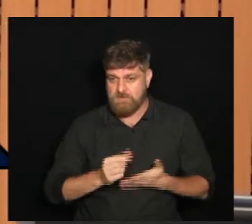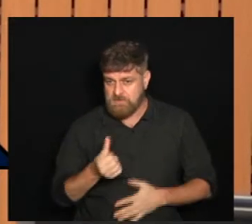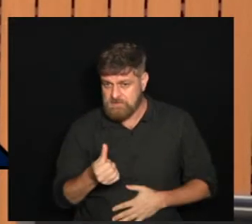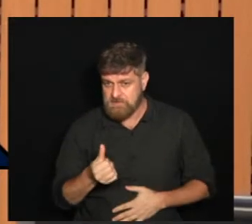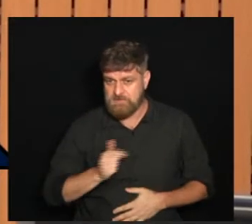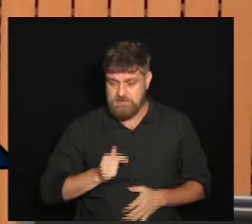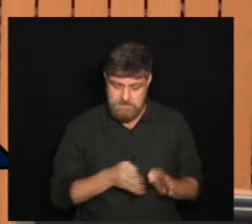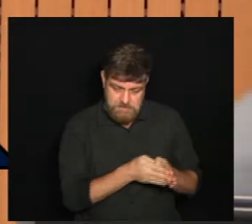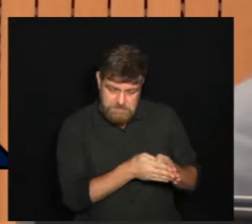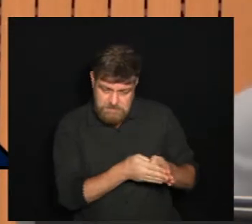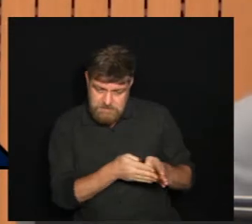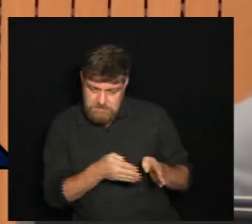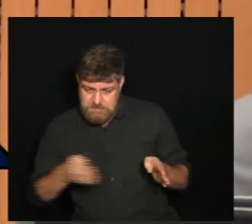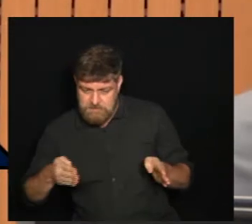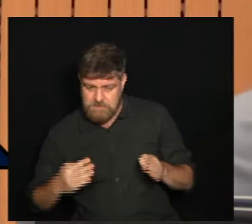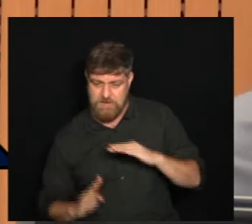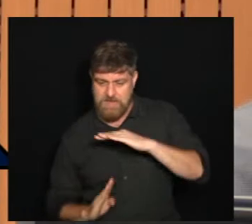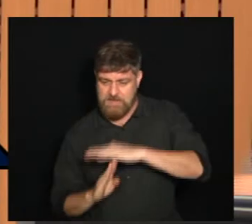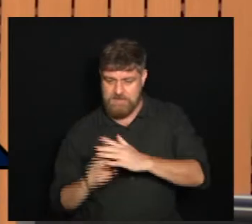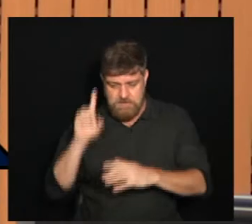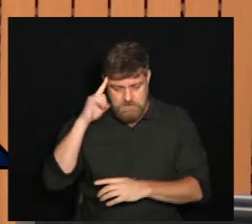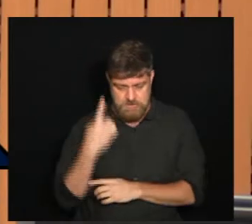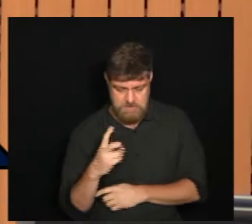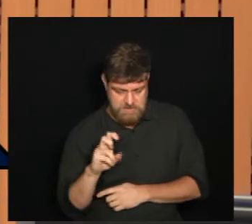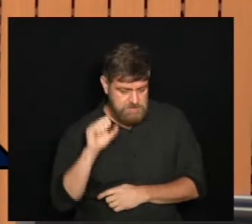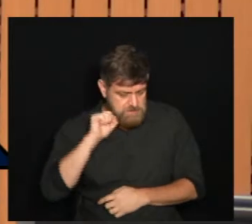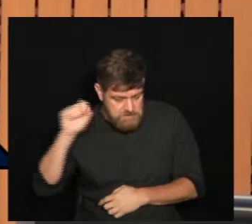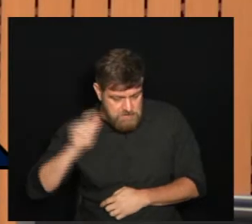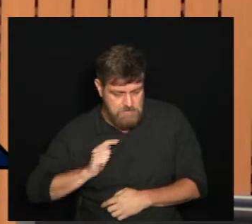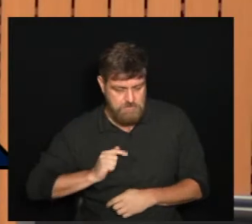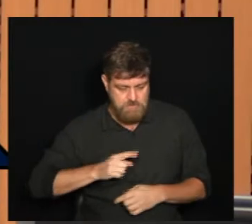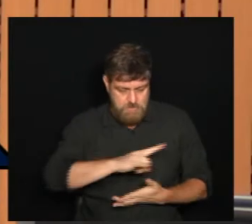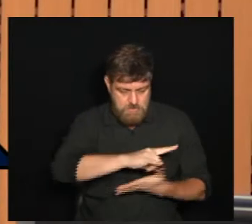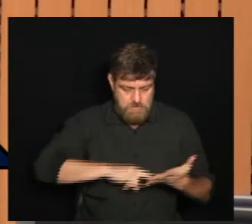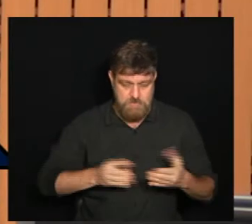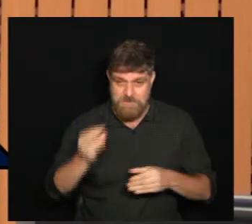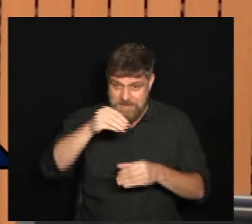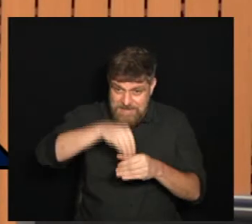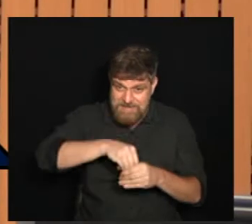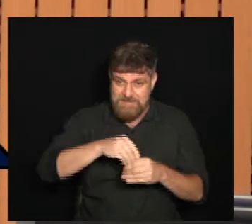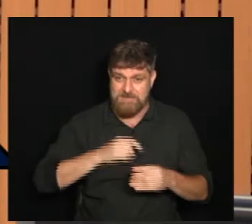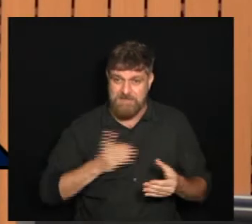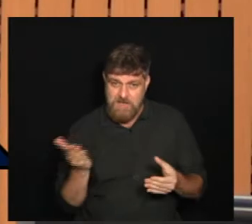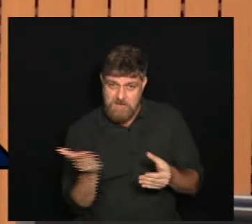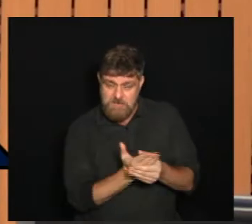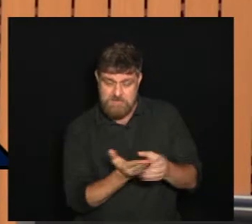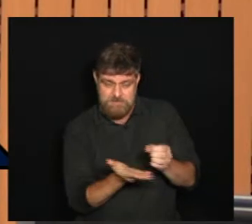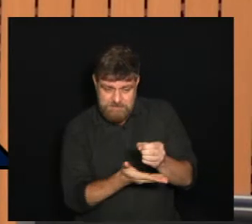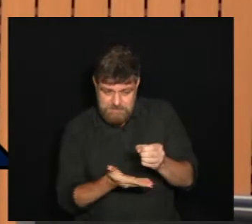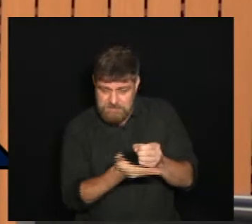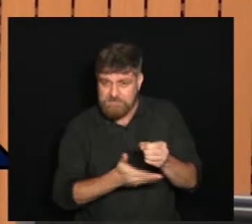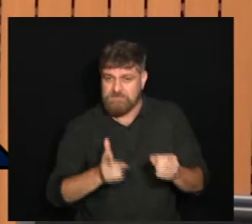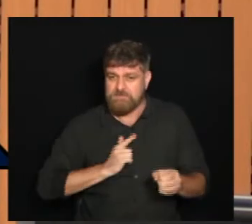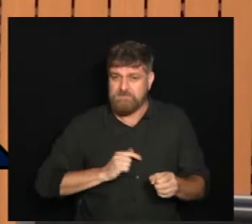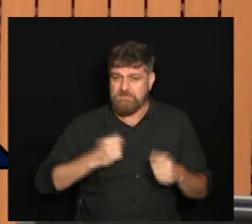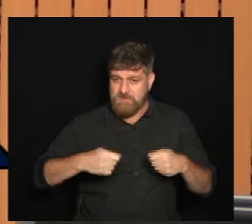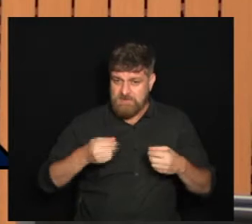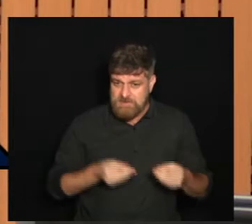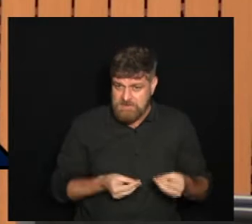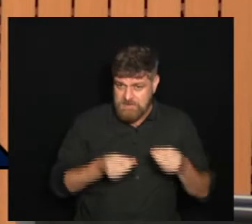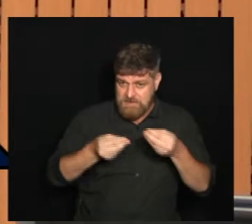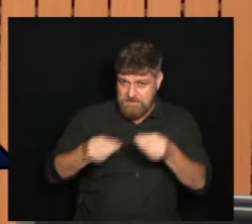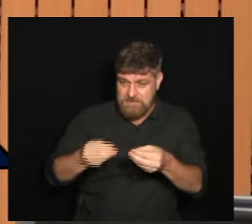Durante o período de que trata esse ato, os documentos internos administrativos relativos a processos essenciais deverão ser